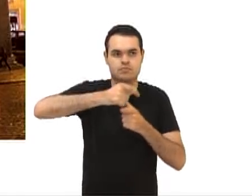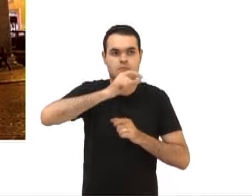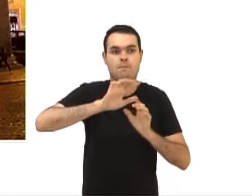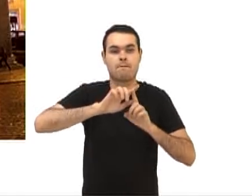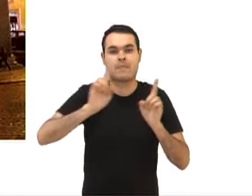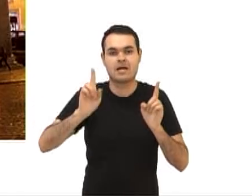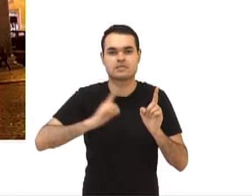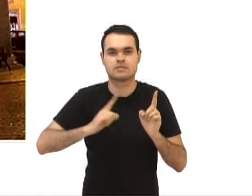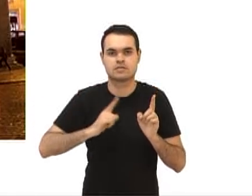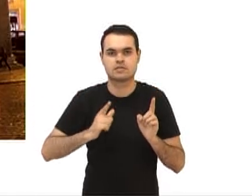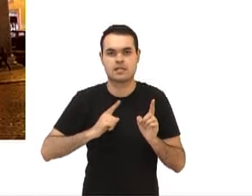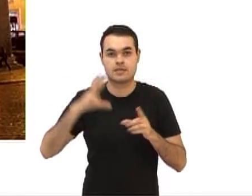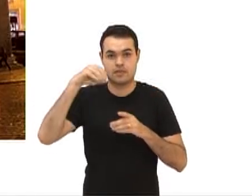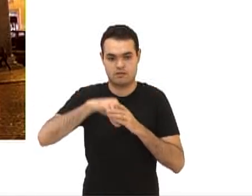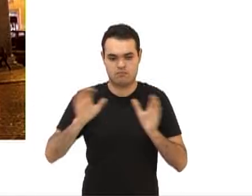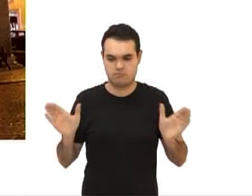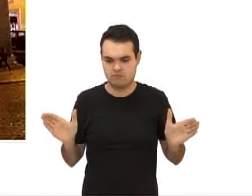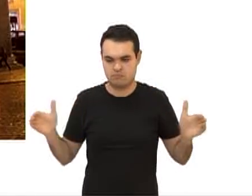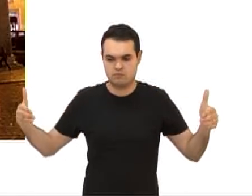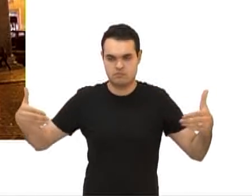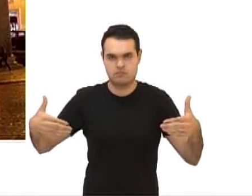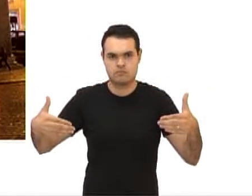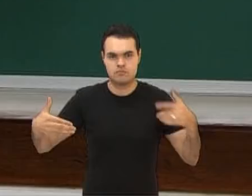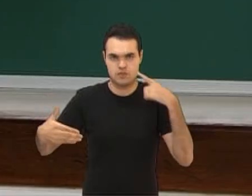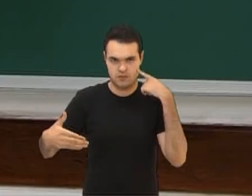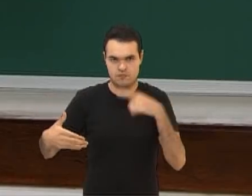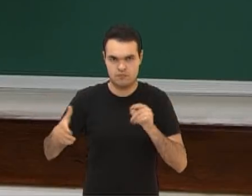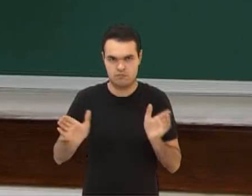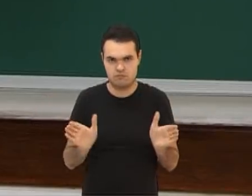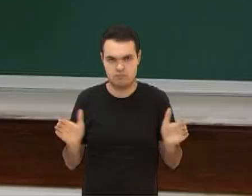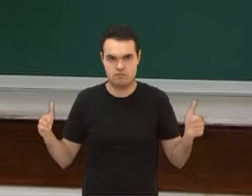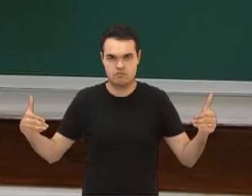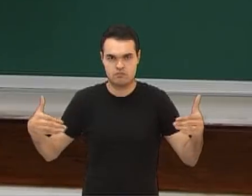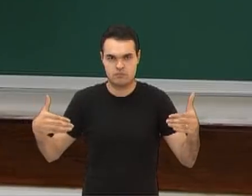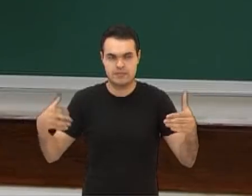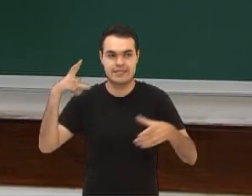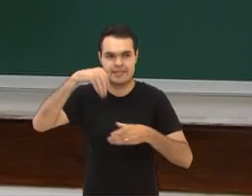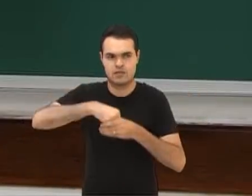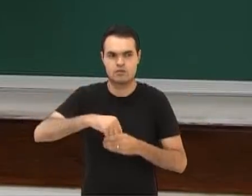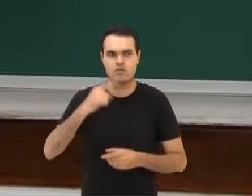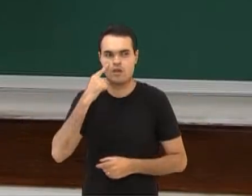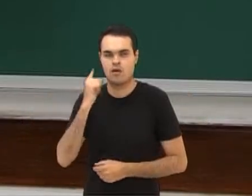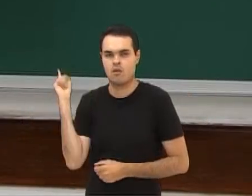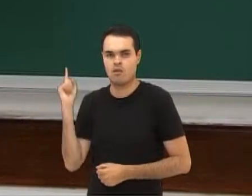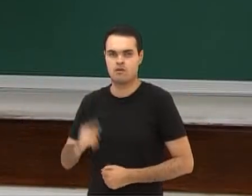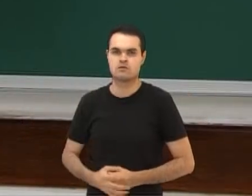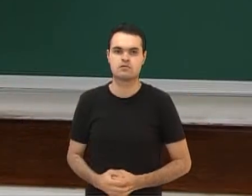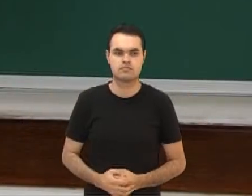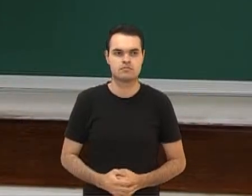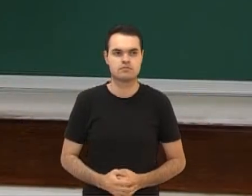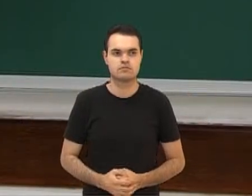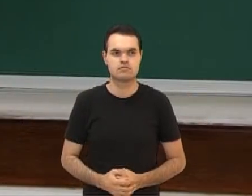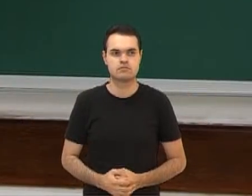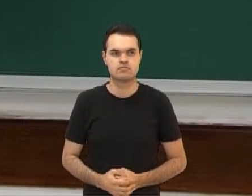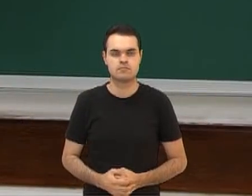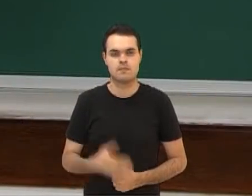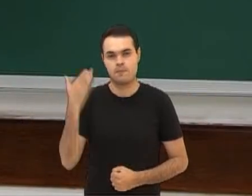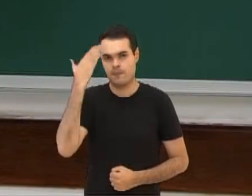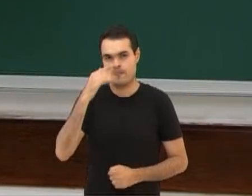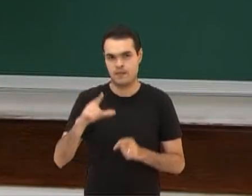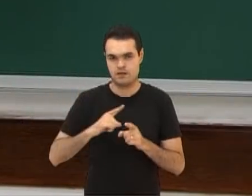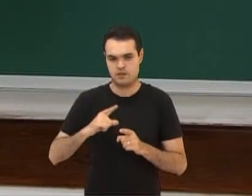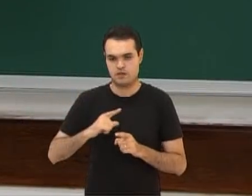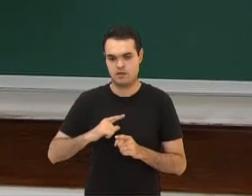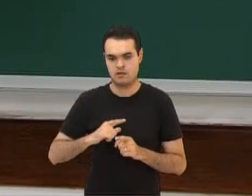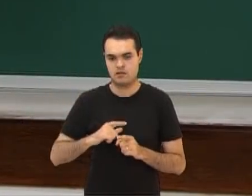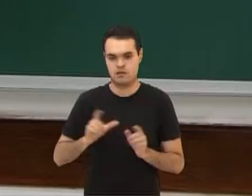mesmo tempo você já tem essa ideia dos arcos internamente aqui, nessa parte de cima que você não consegue ver do Panteão,